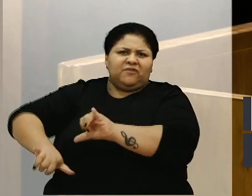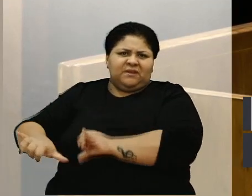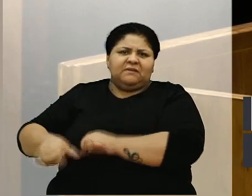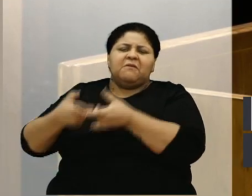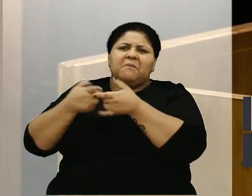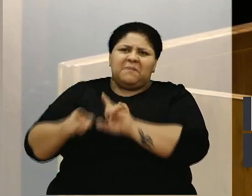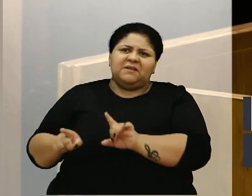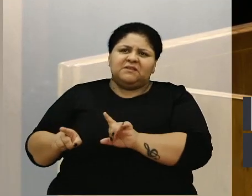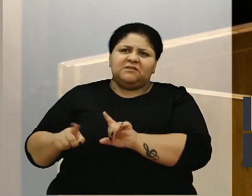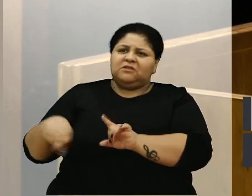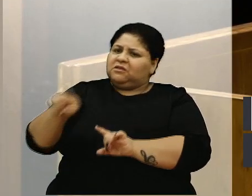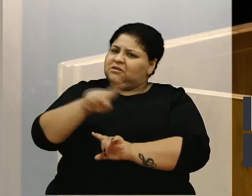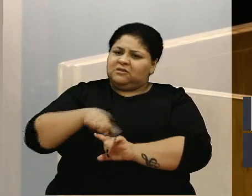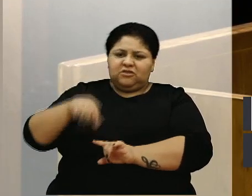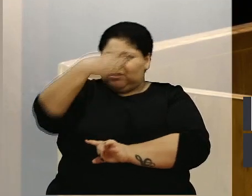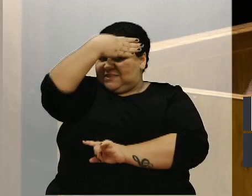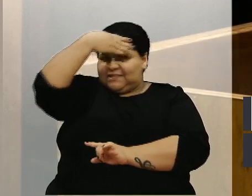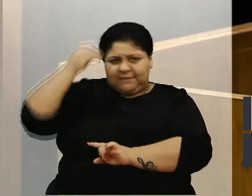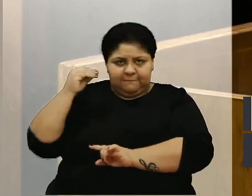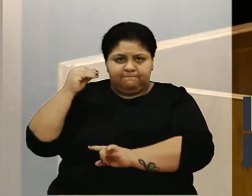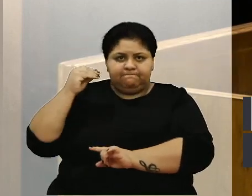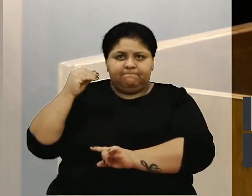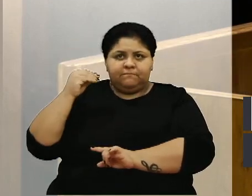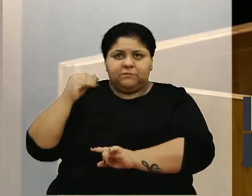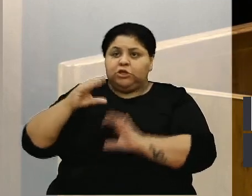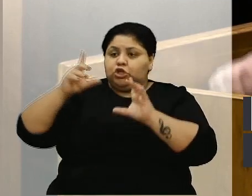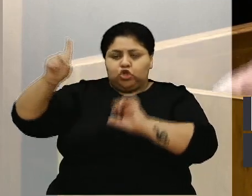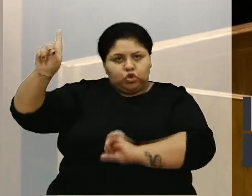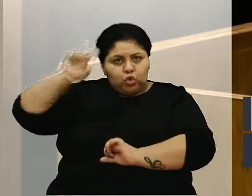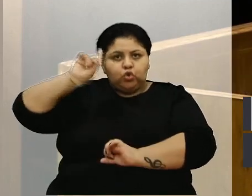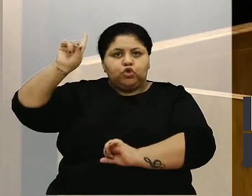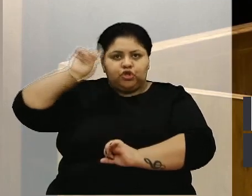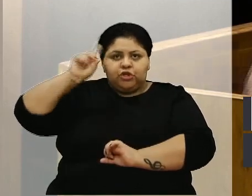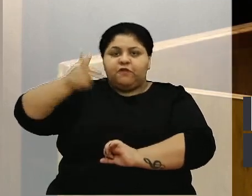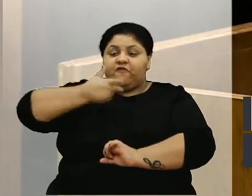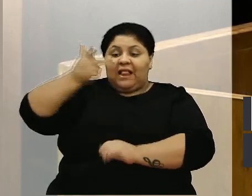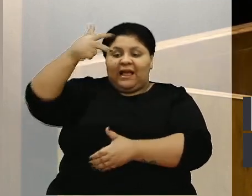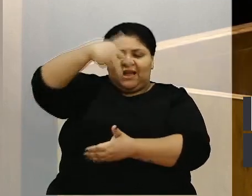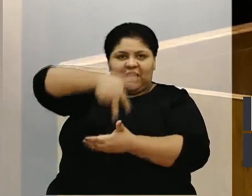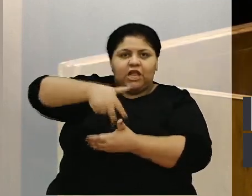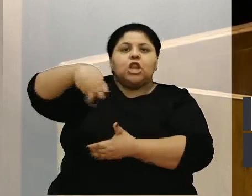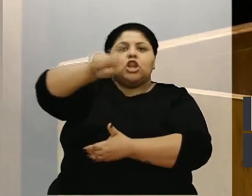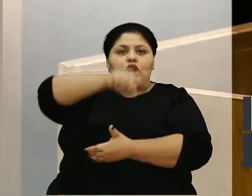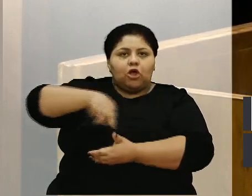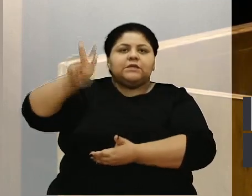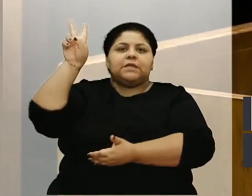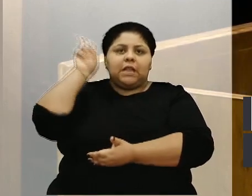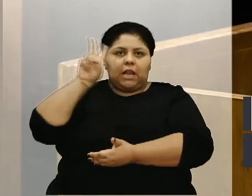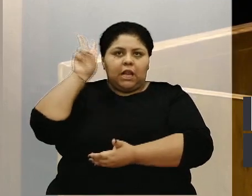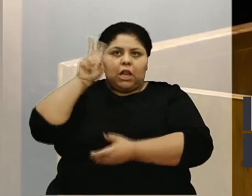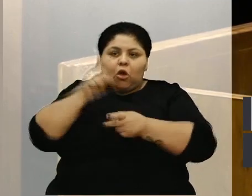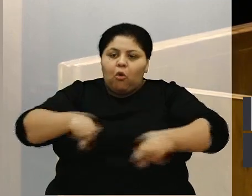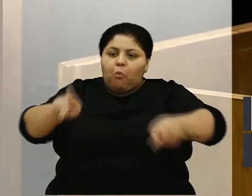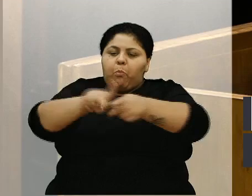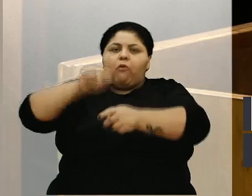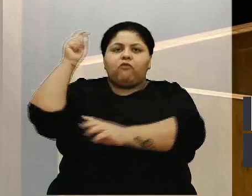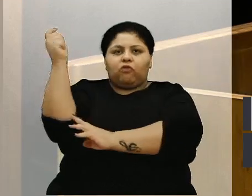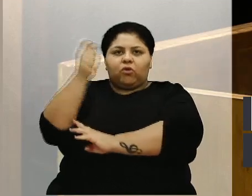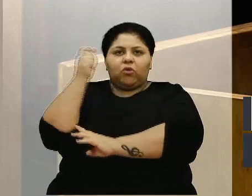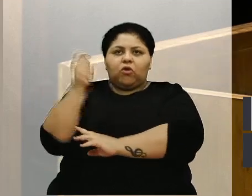isso nós não vamos esquecer. E todos os dias que tiver que subir nessa tribuna, nós vamos lembrar o povo gaúcho